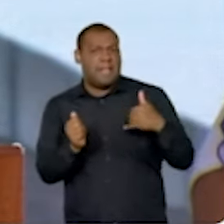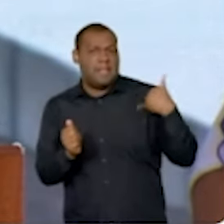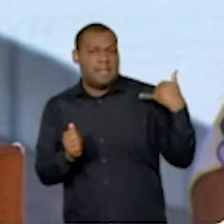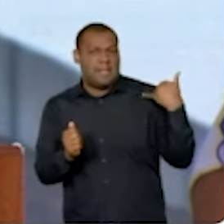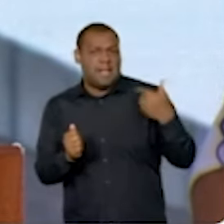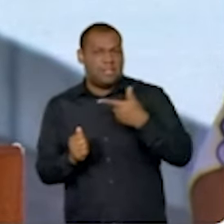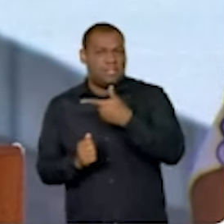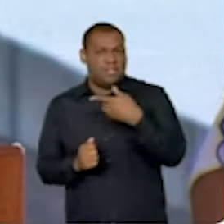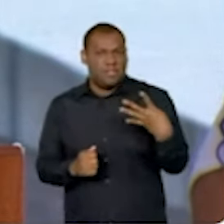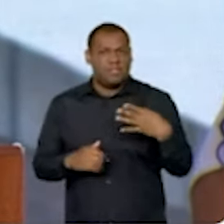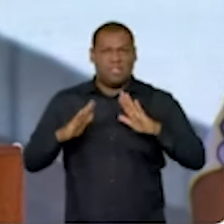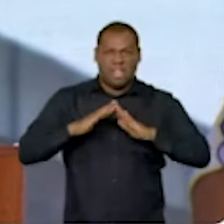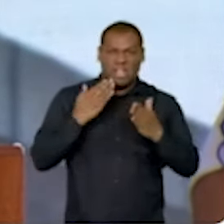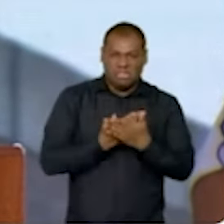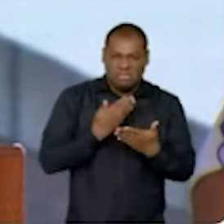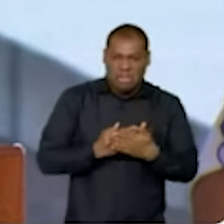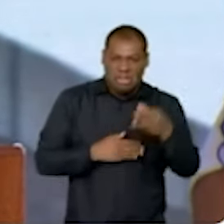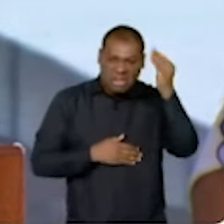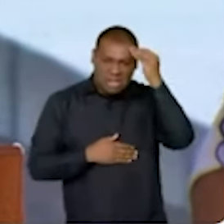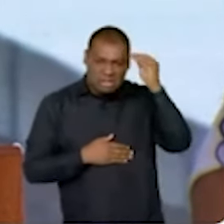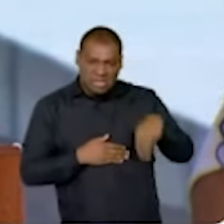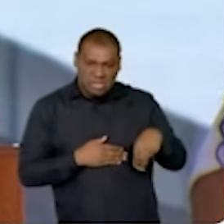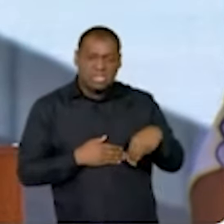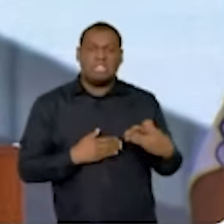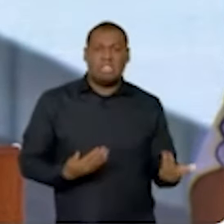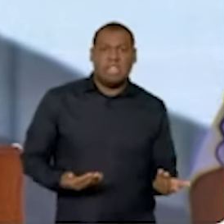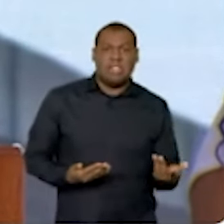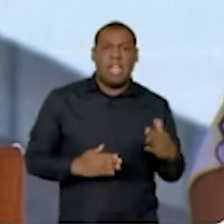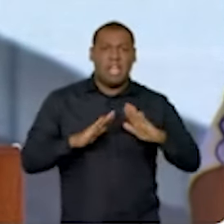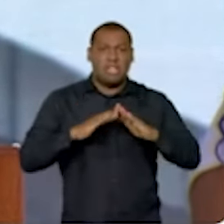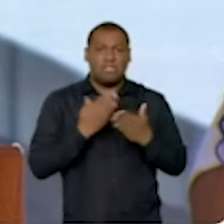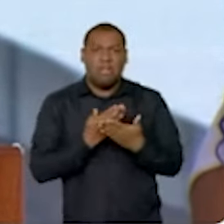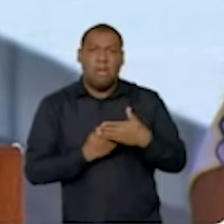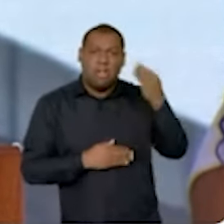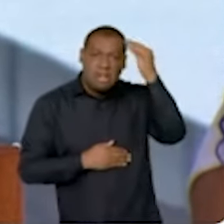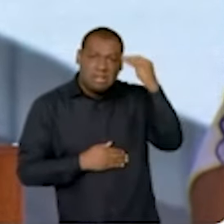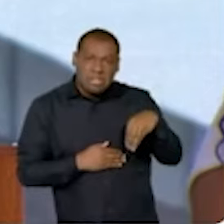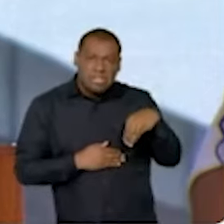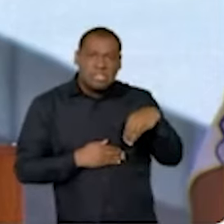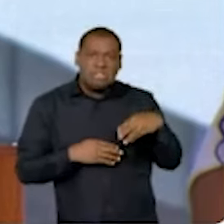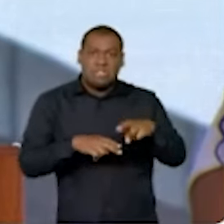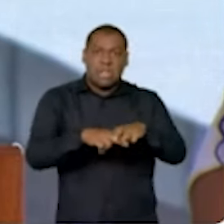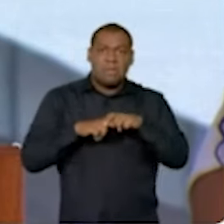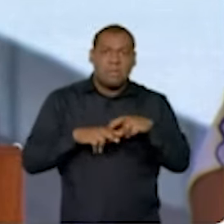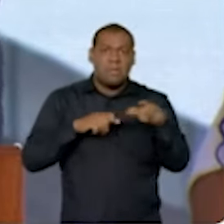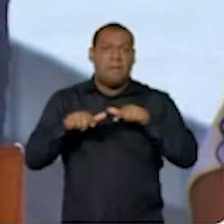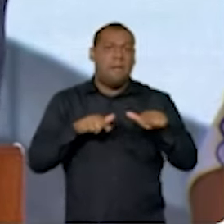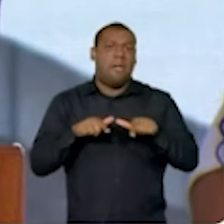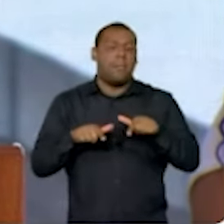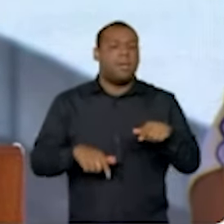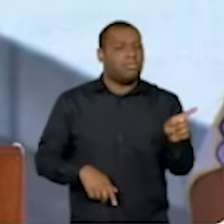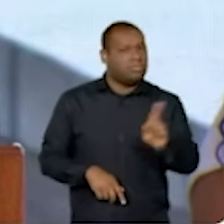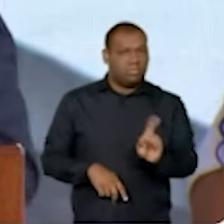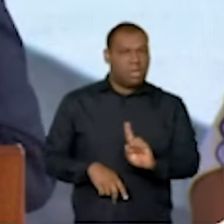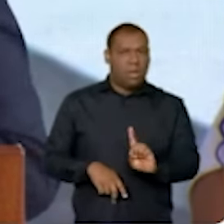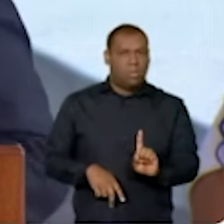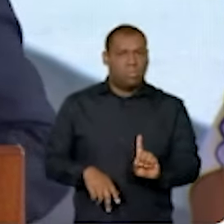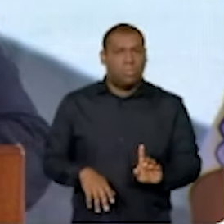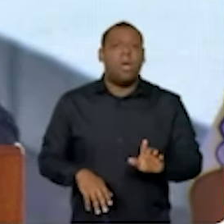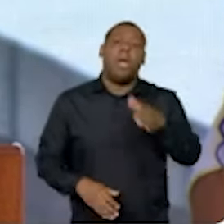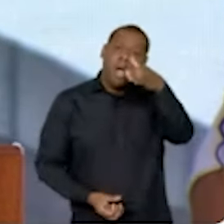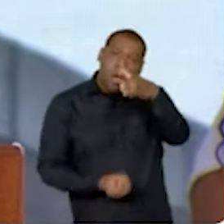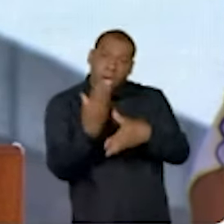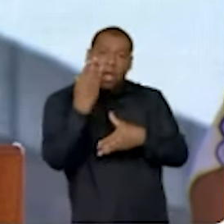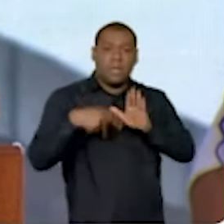da escola porque tem que trabalhar para ajudar o pai. Ou seja, então a gente está criando o pé de